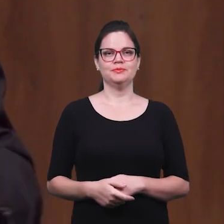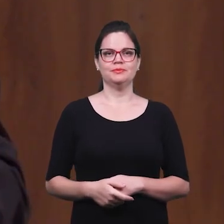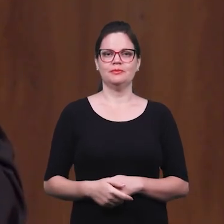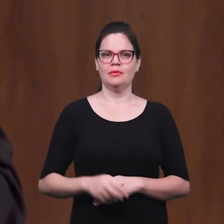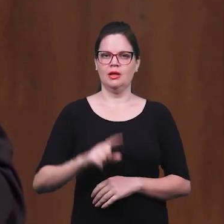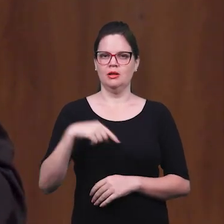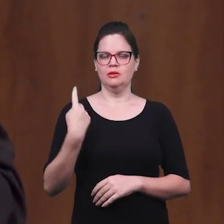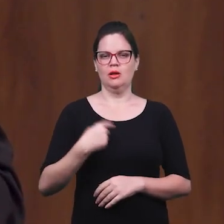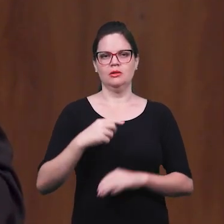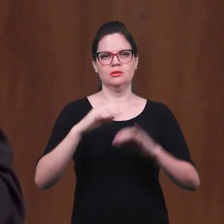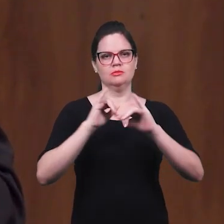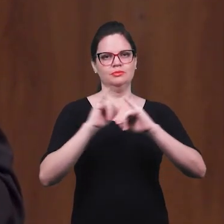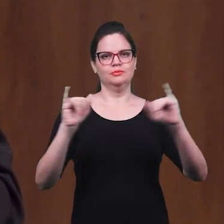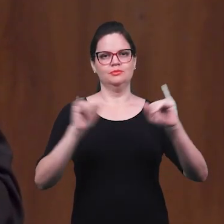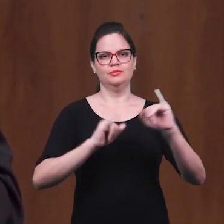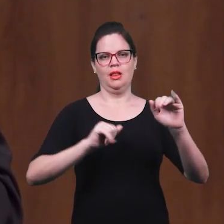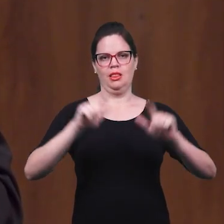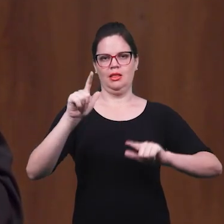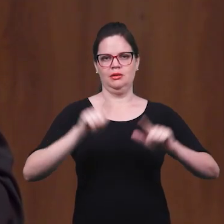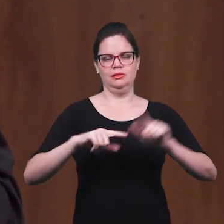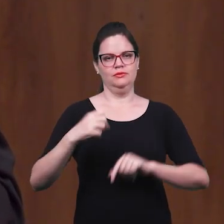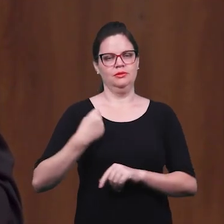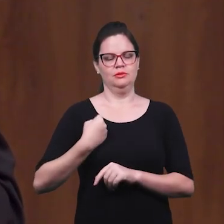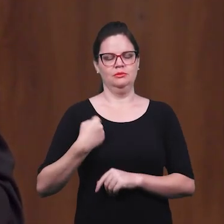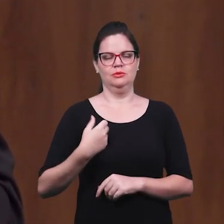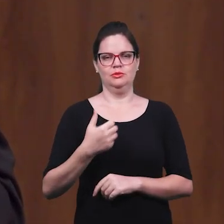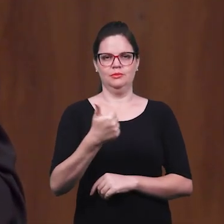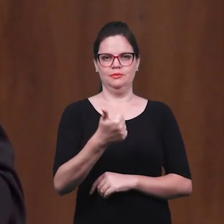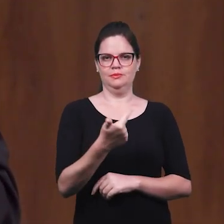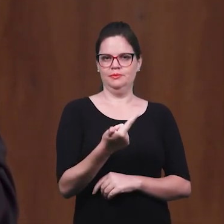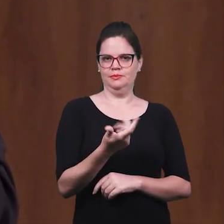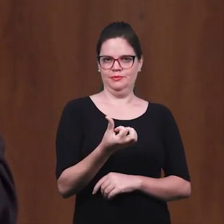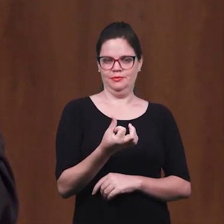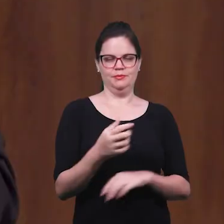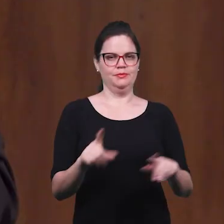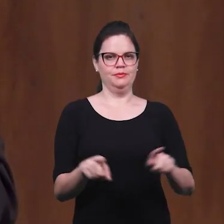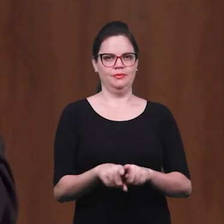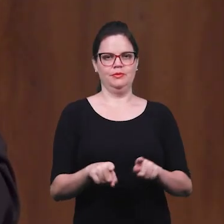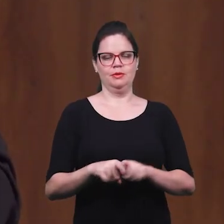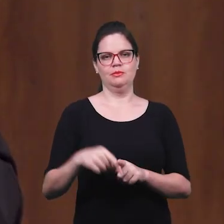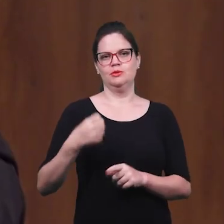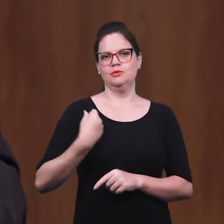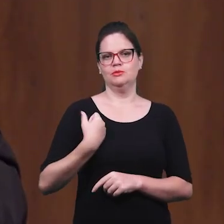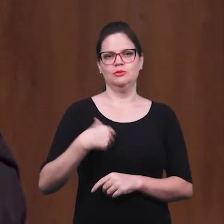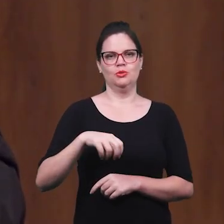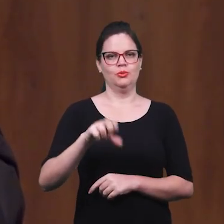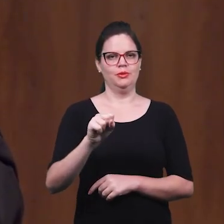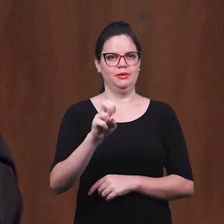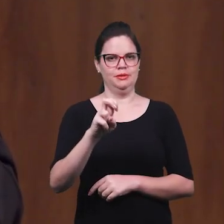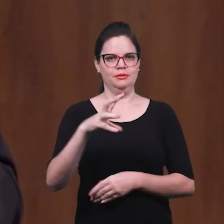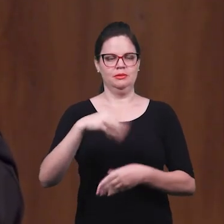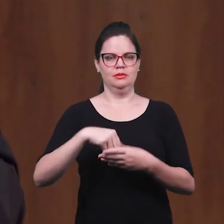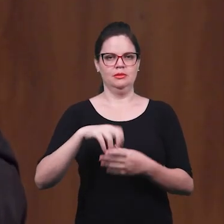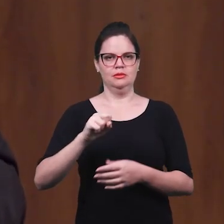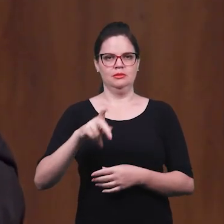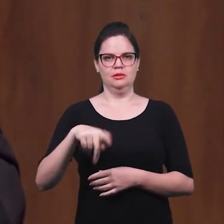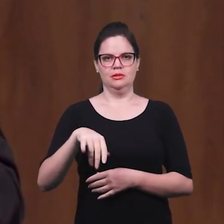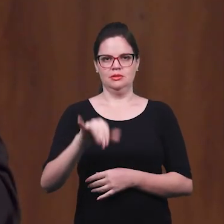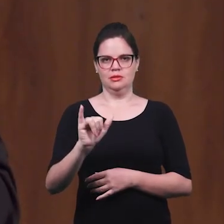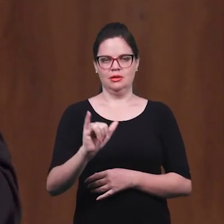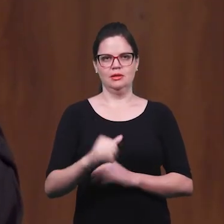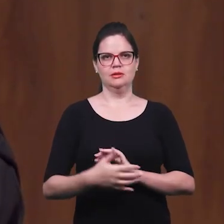nosso canal 126 da Embratel, como também no canal 85 da Sky